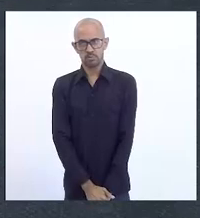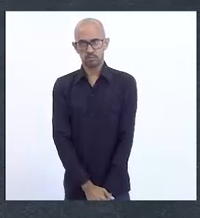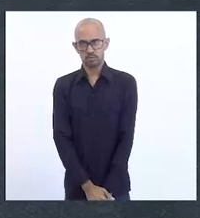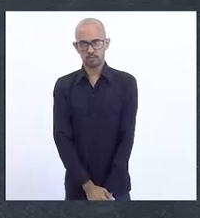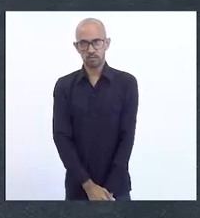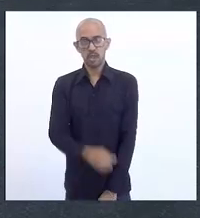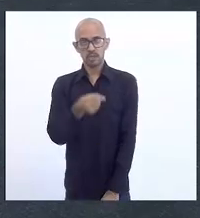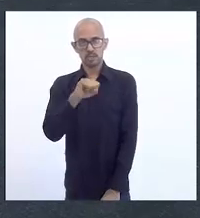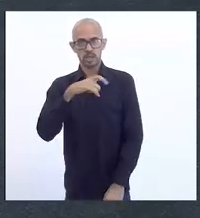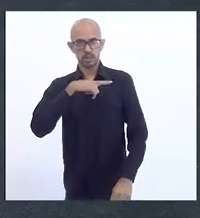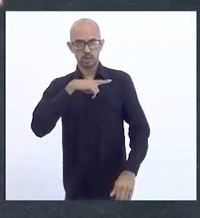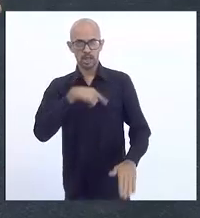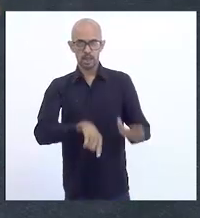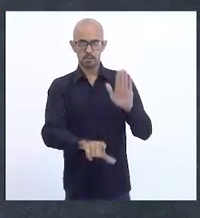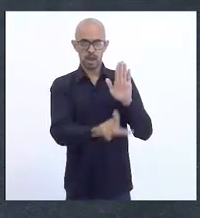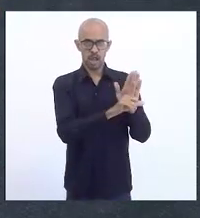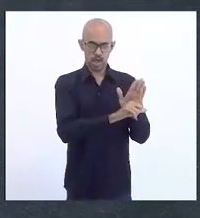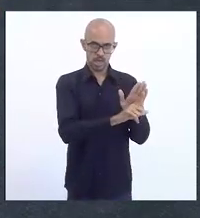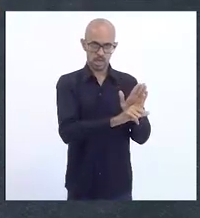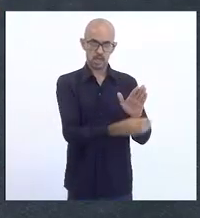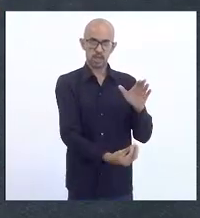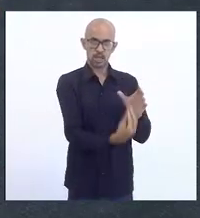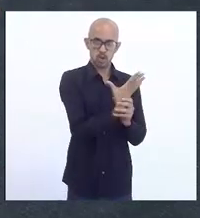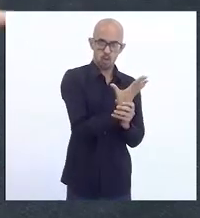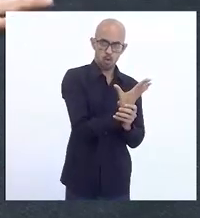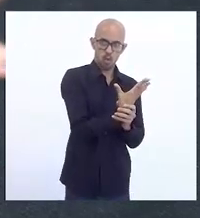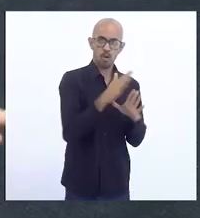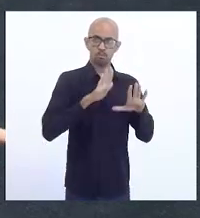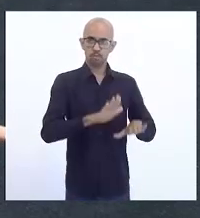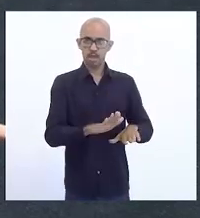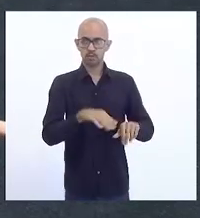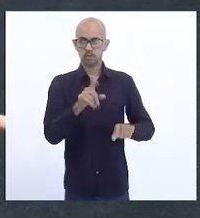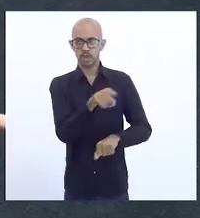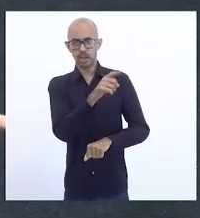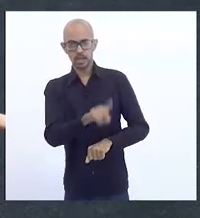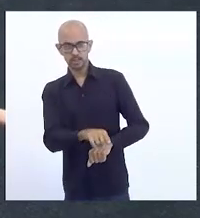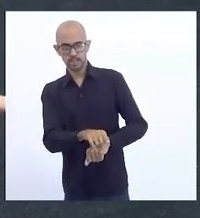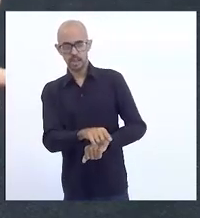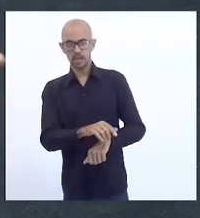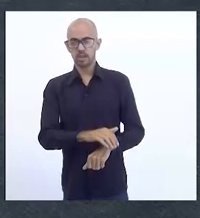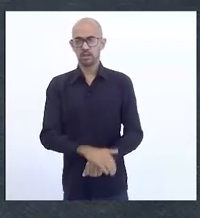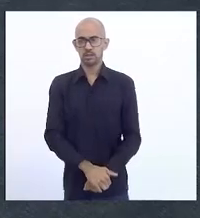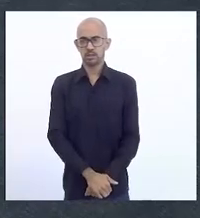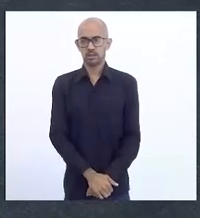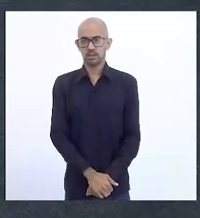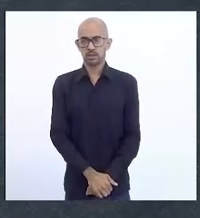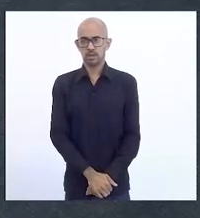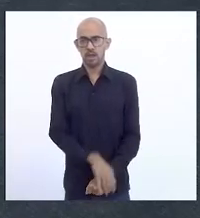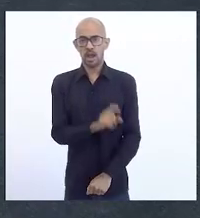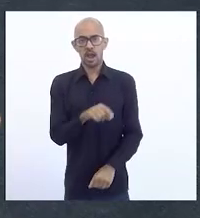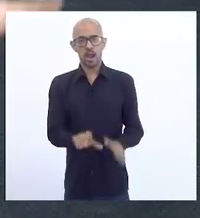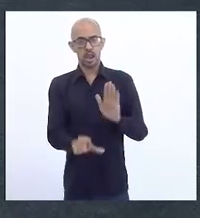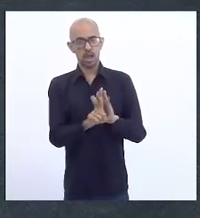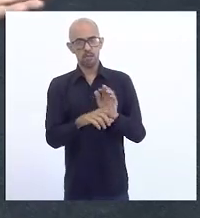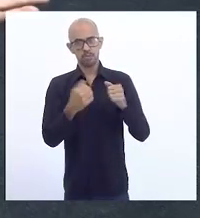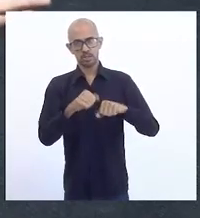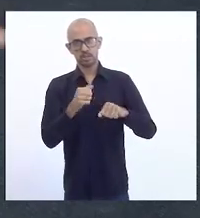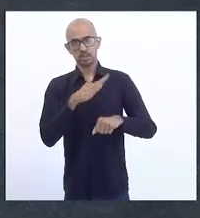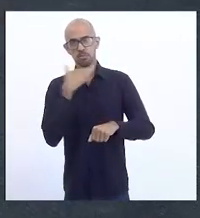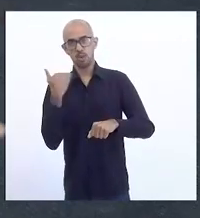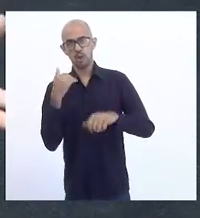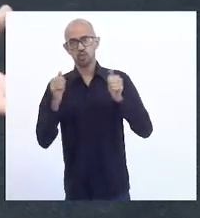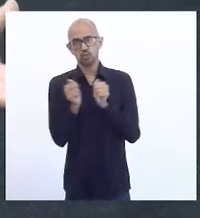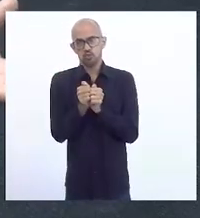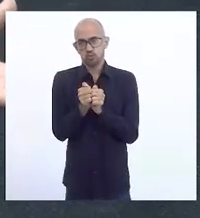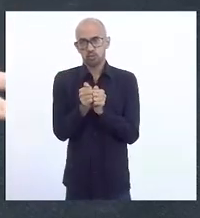Se existem leis que criaram e você está extinguindo, a lei tem que morrer junto. Se a lei está em pé, não